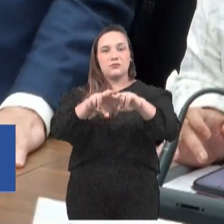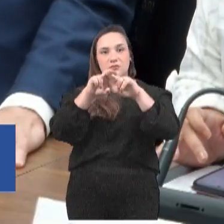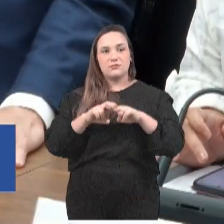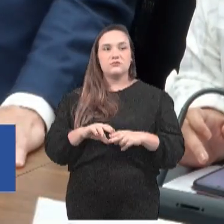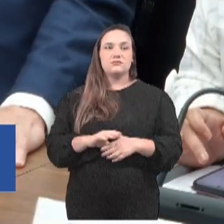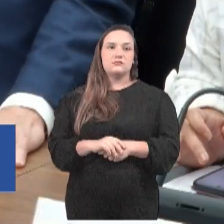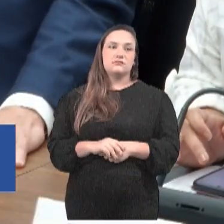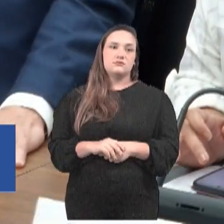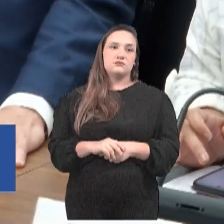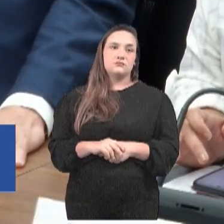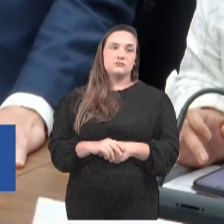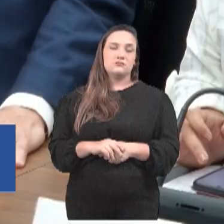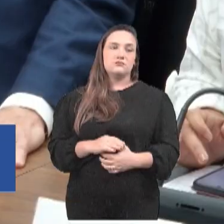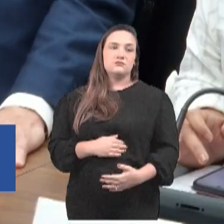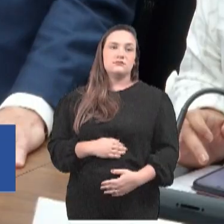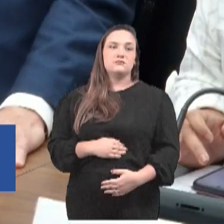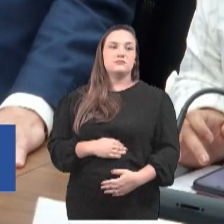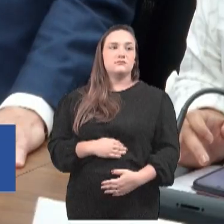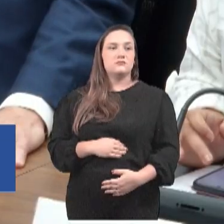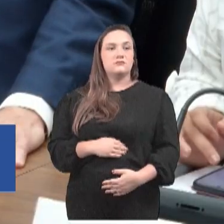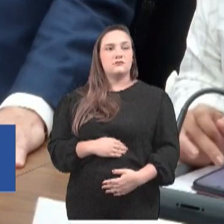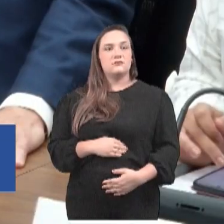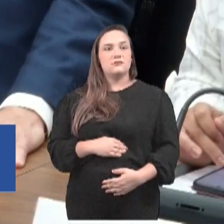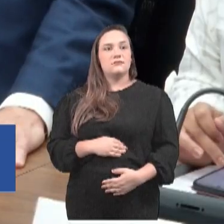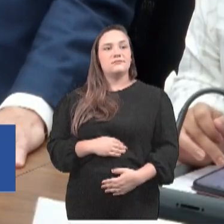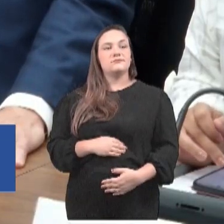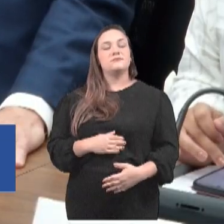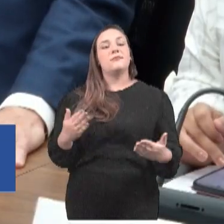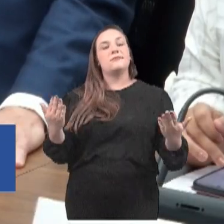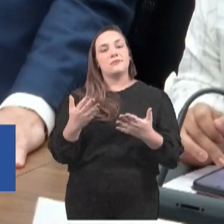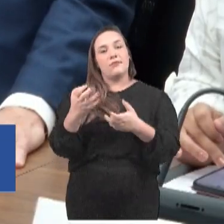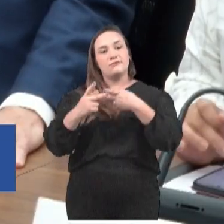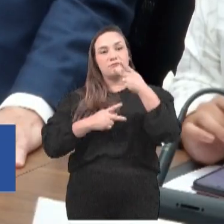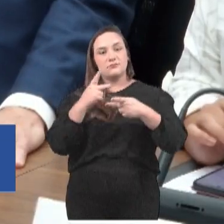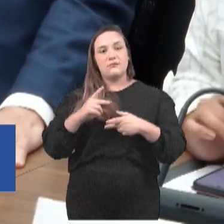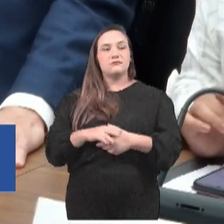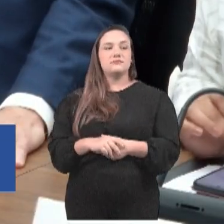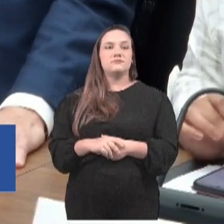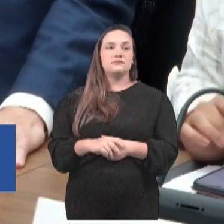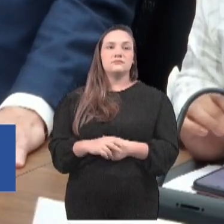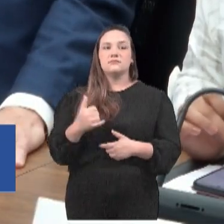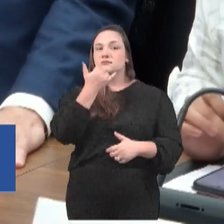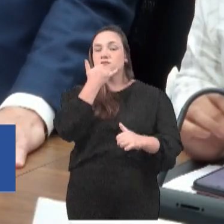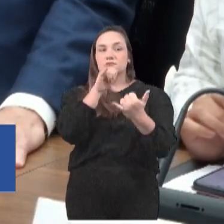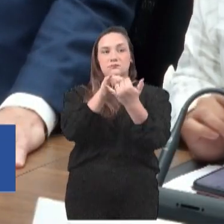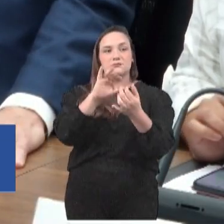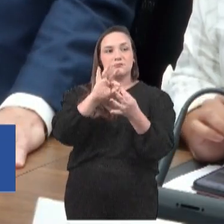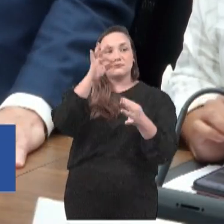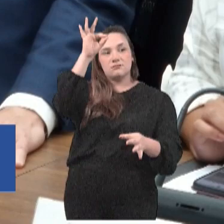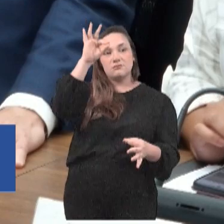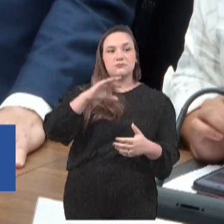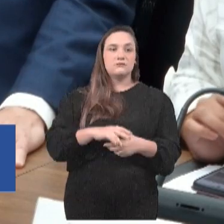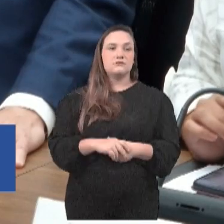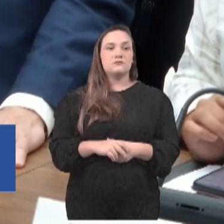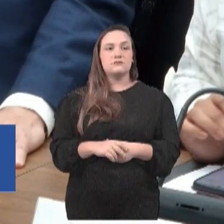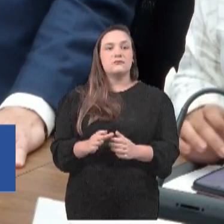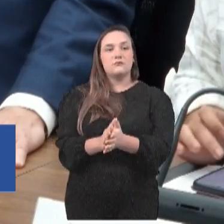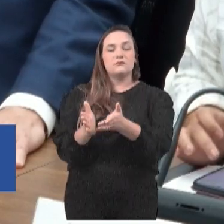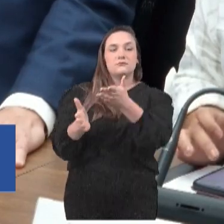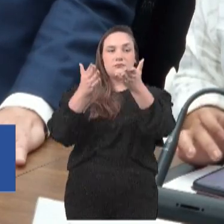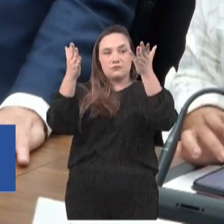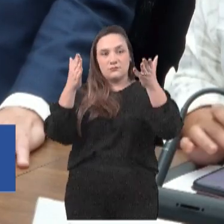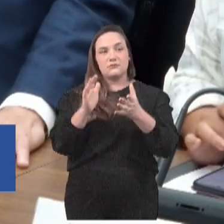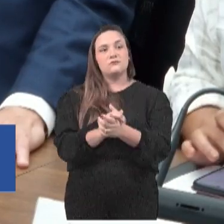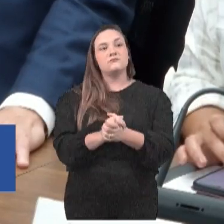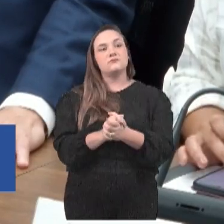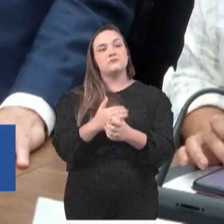Portanto, eu quero, fazendo este pronunciamento, me desculpe pela demora, enaltecer